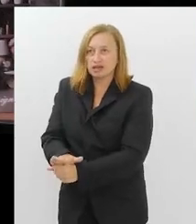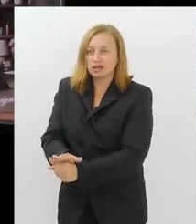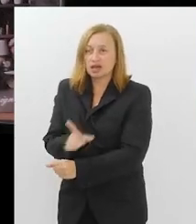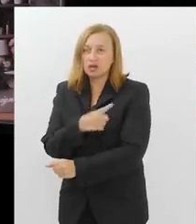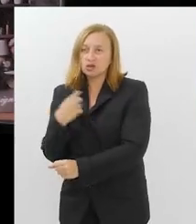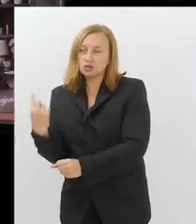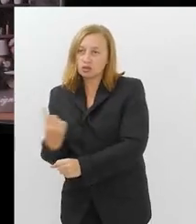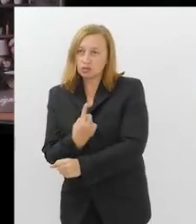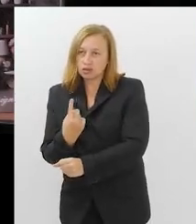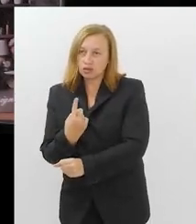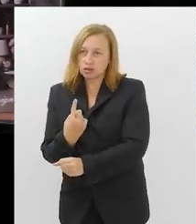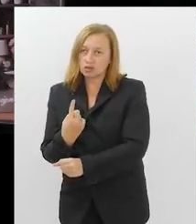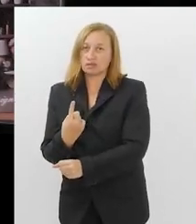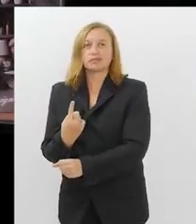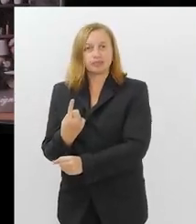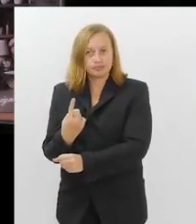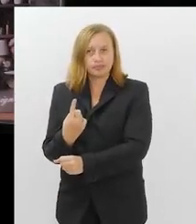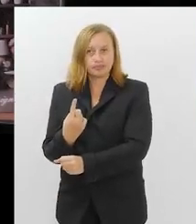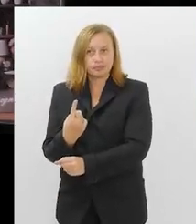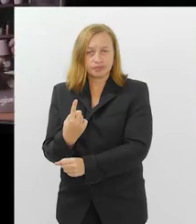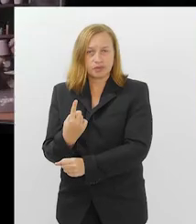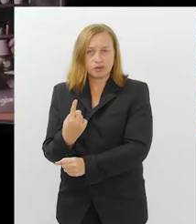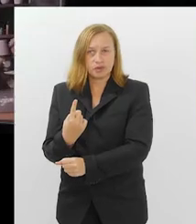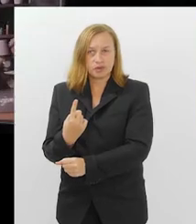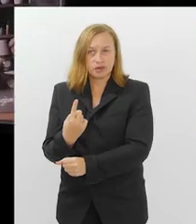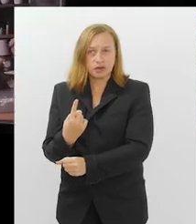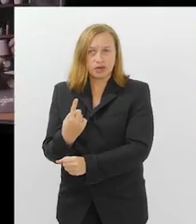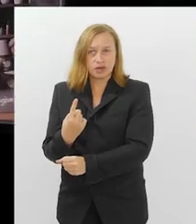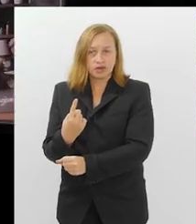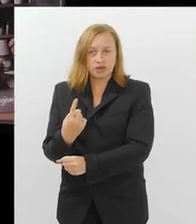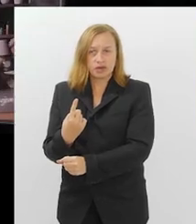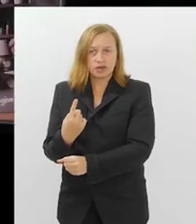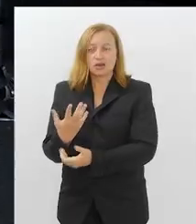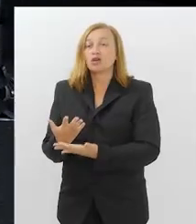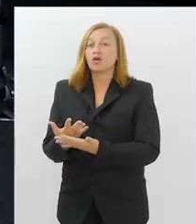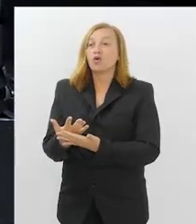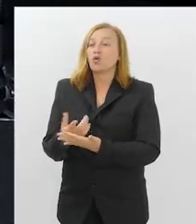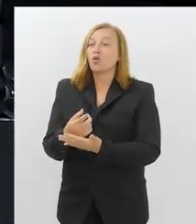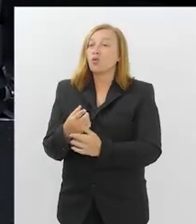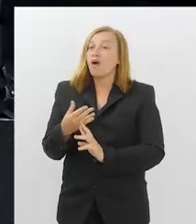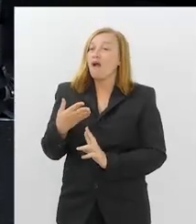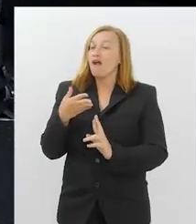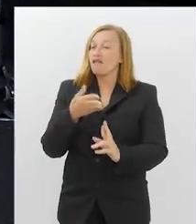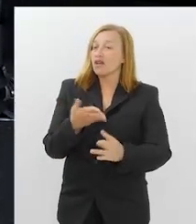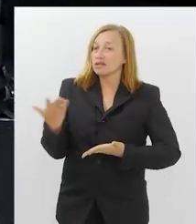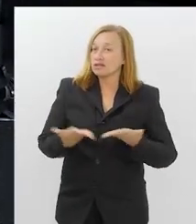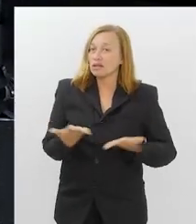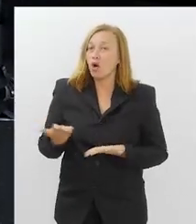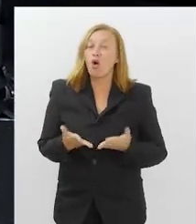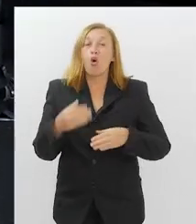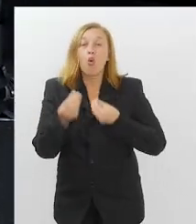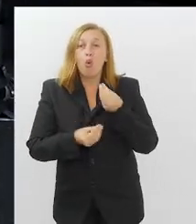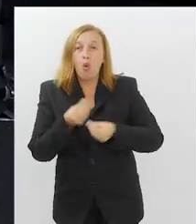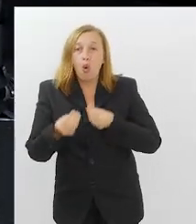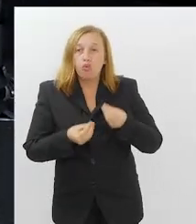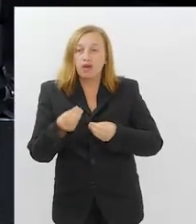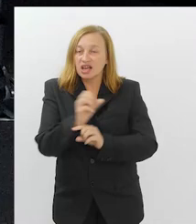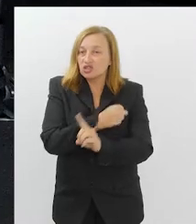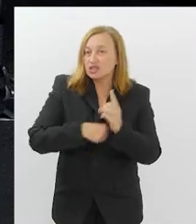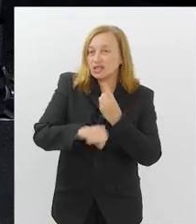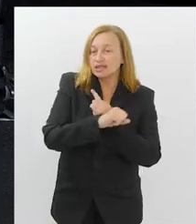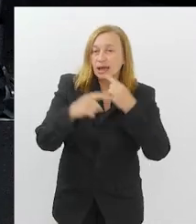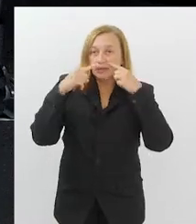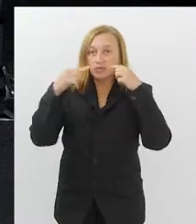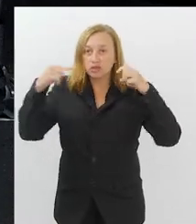serviçal. Então, isso é um ponto que eu quero levantar. Né? Como a sociedade é patriarcal, a mulher sempre